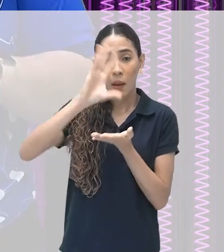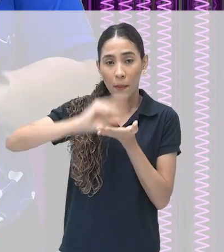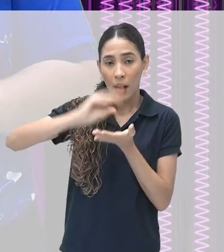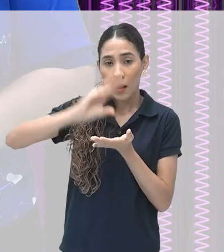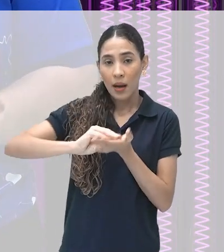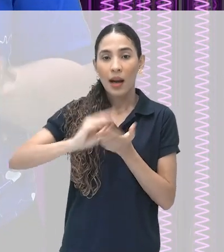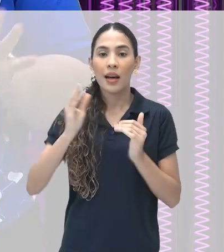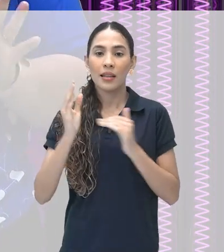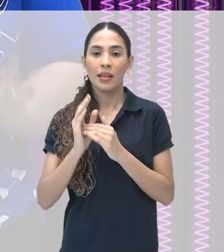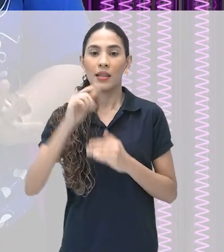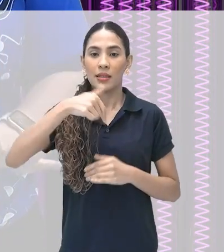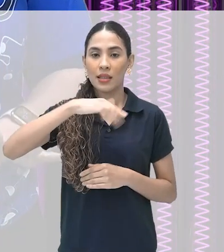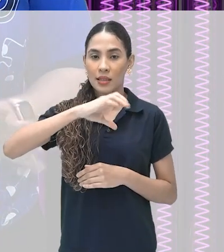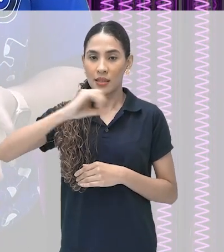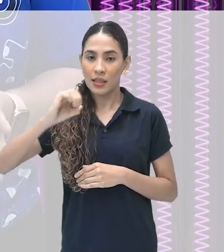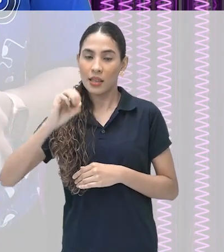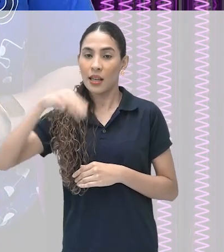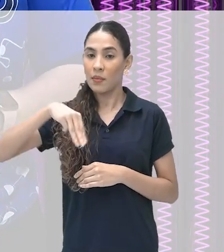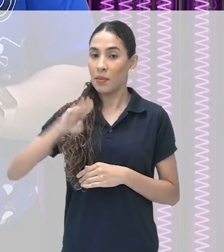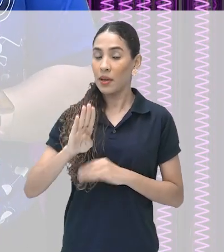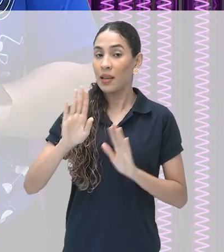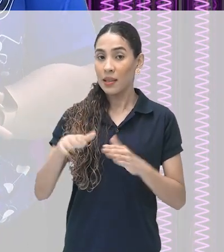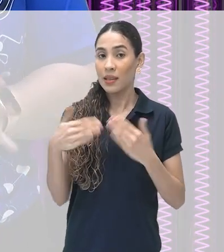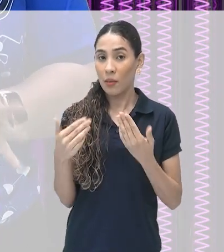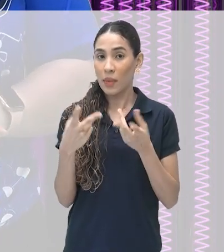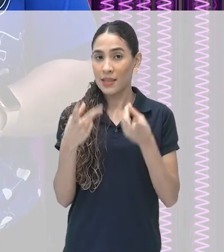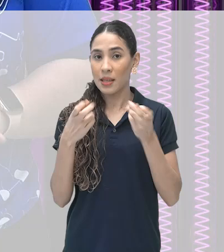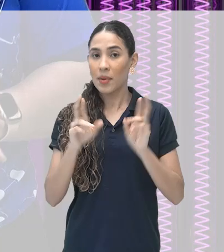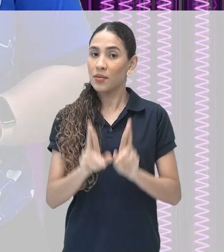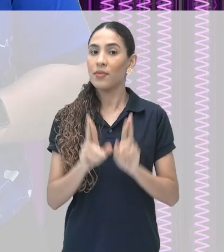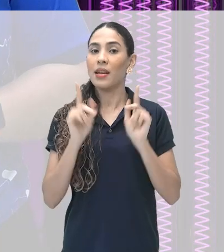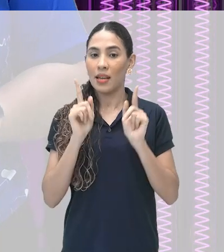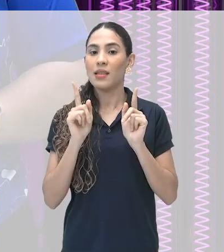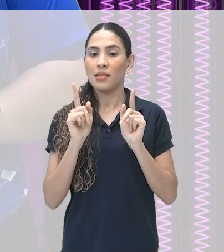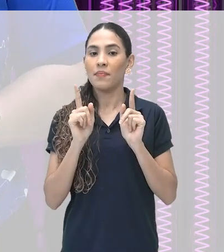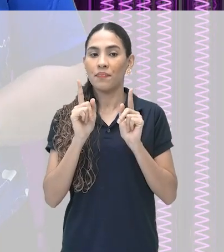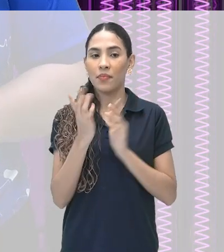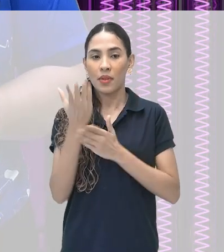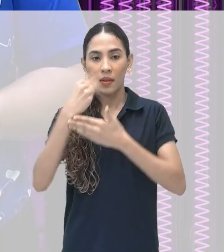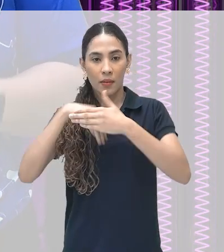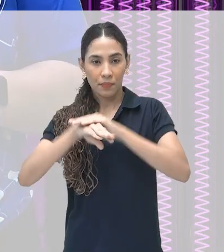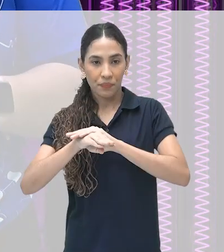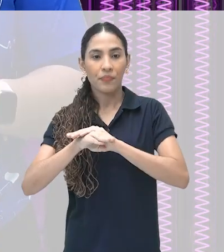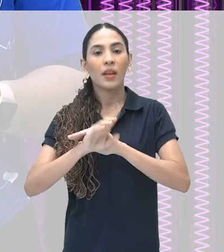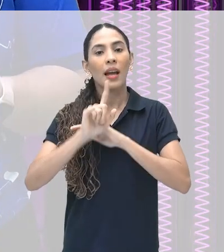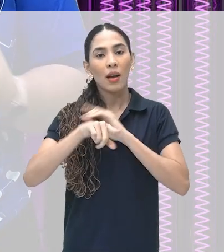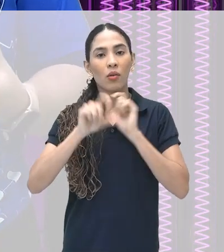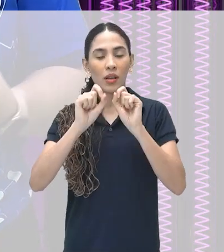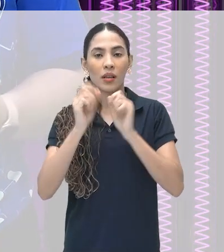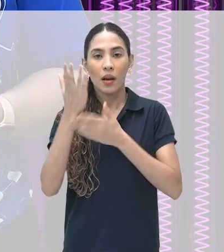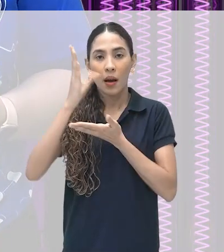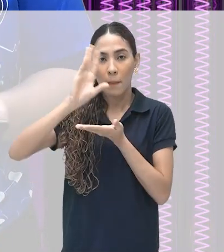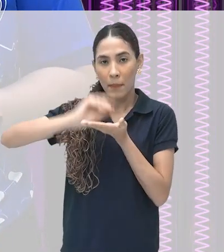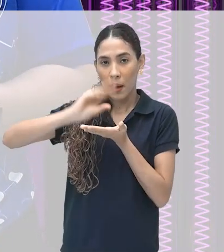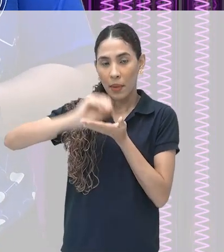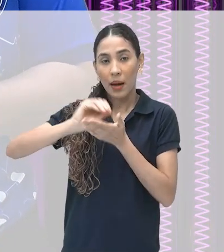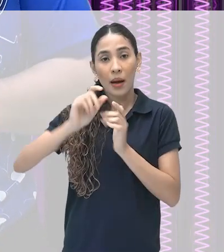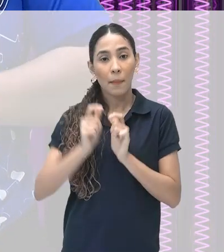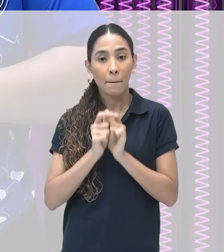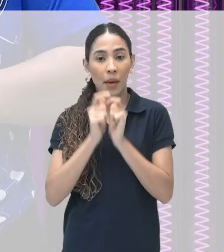até 700 megabytes. Então veja aí a diferença no armazenamento, já é um armazenamento